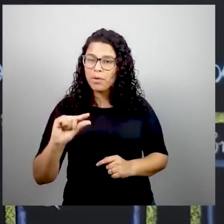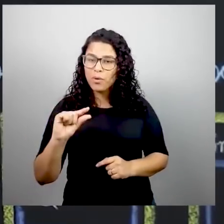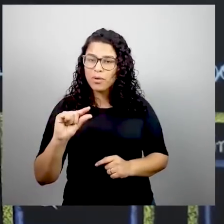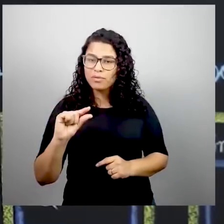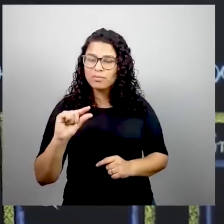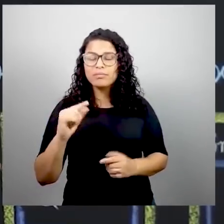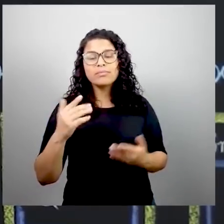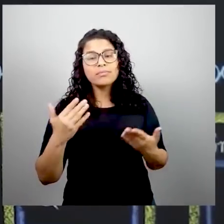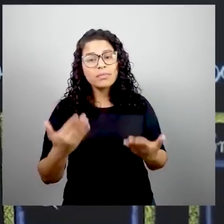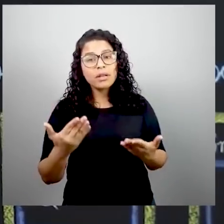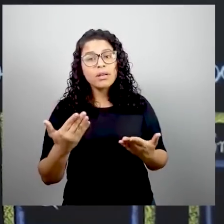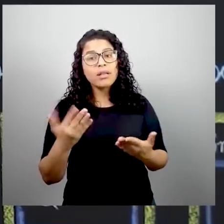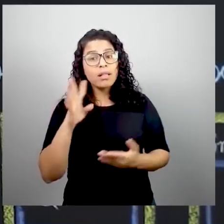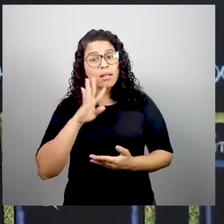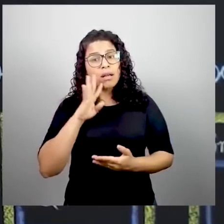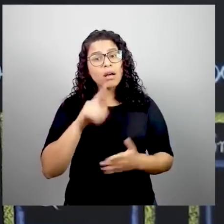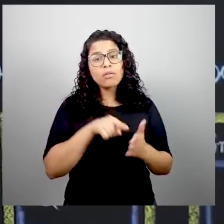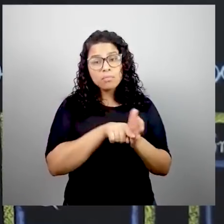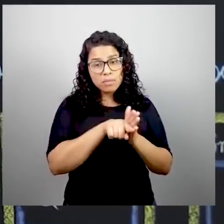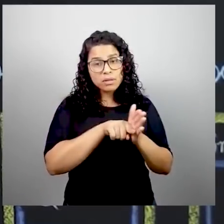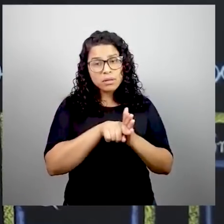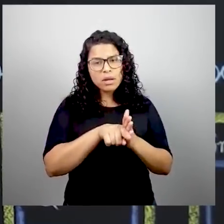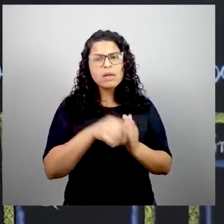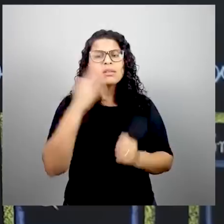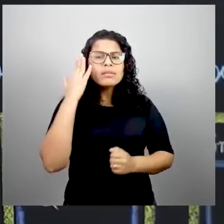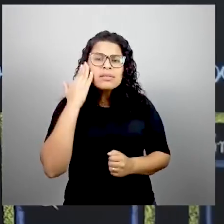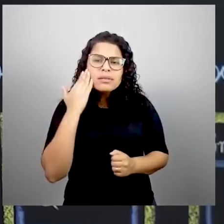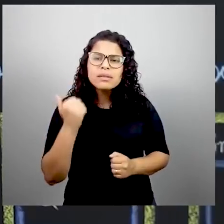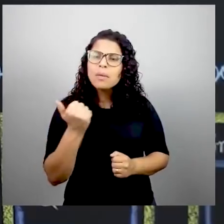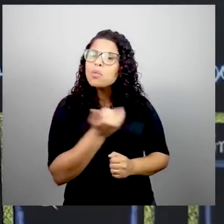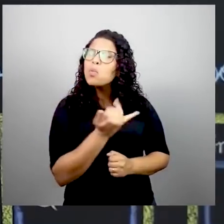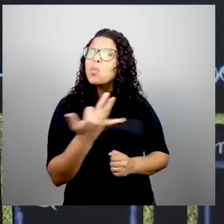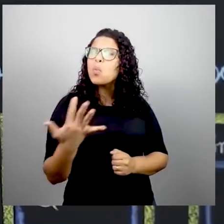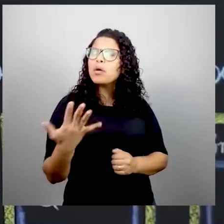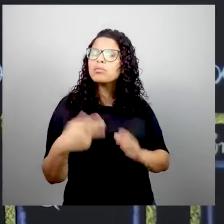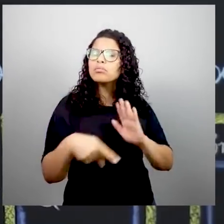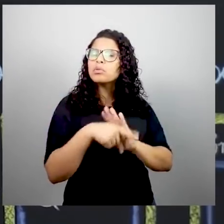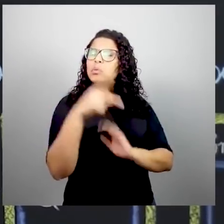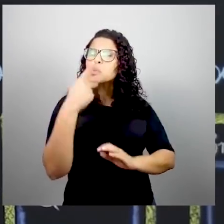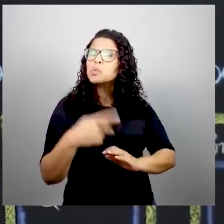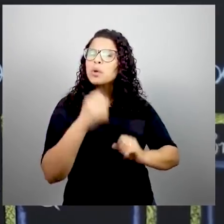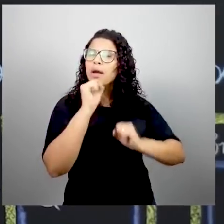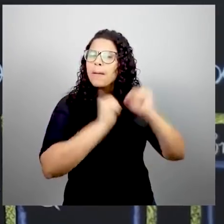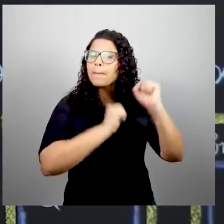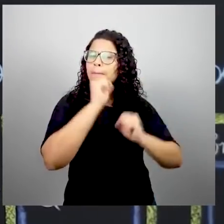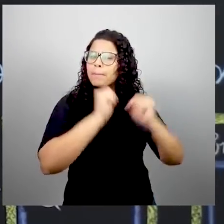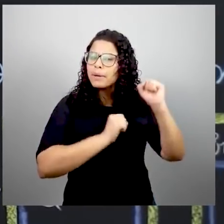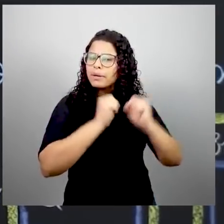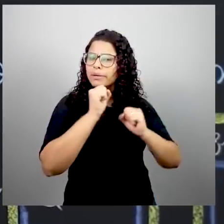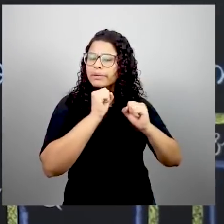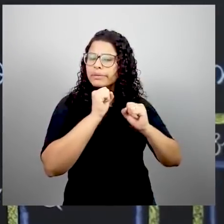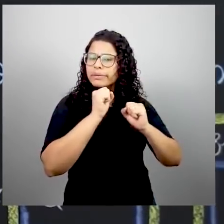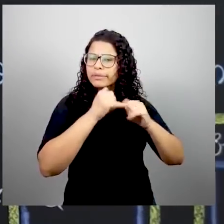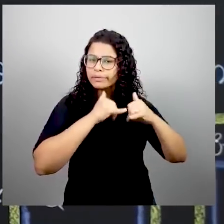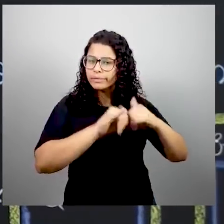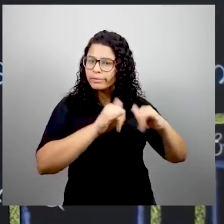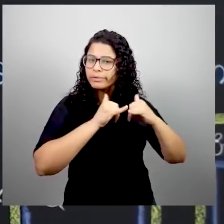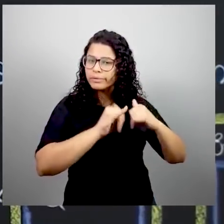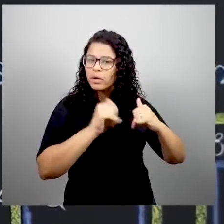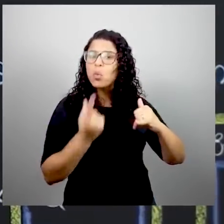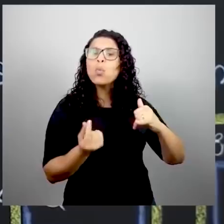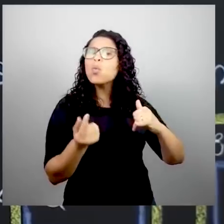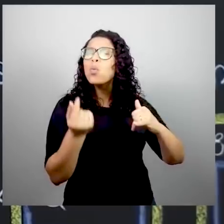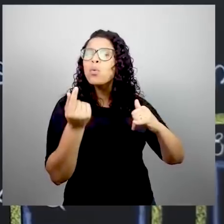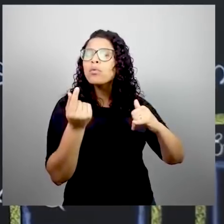é menor e já entra aí uma coisa interessante para você. Você sabe quanto que o pessoal aí, a empresa da sua cidade cobra